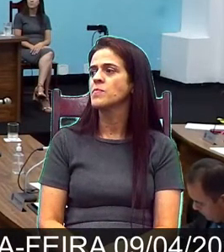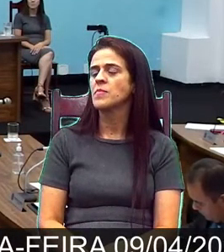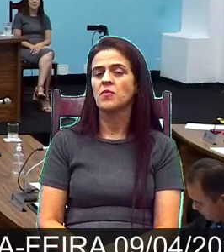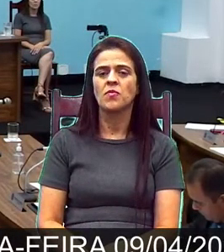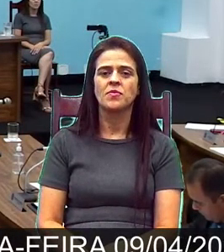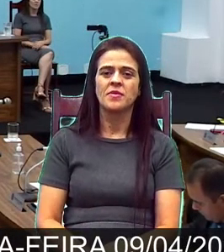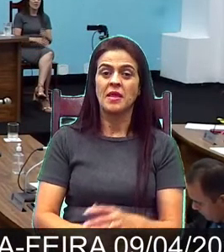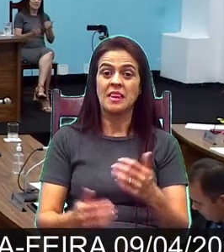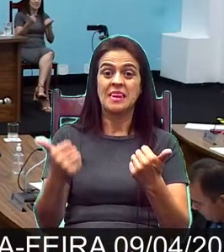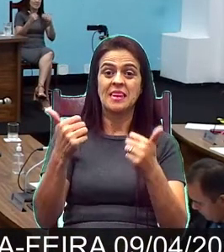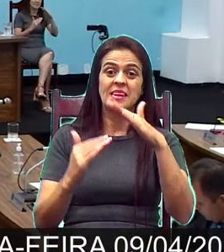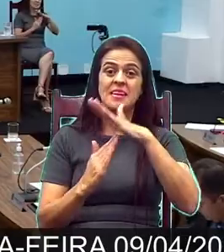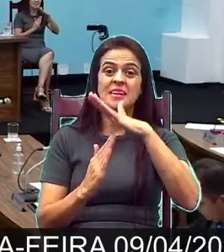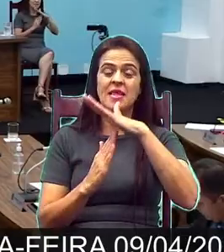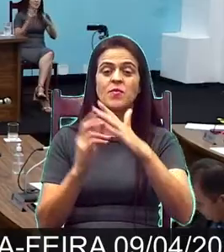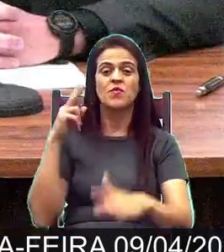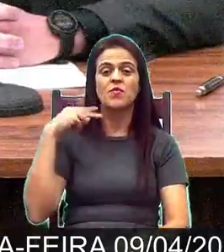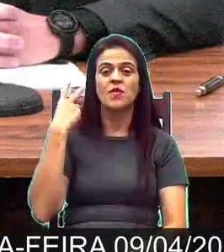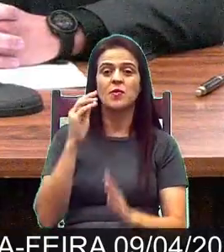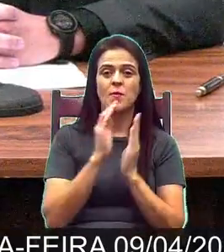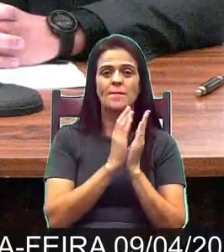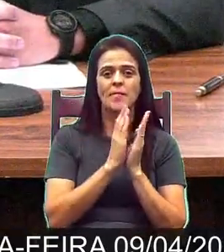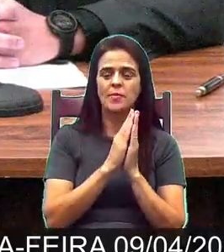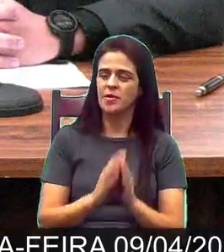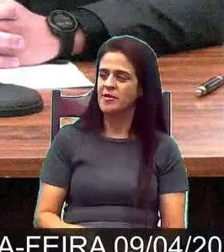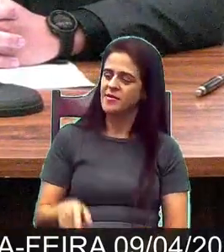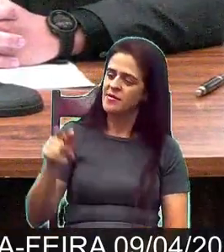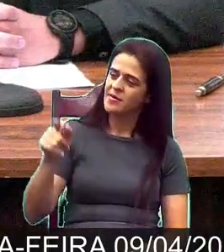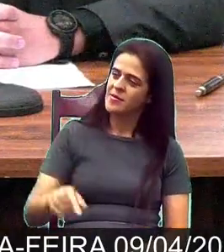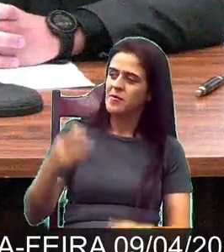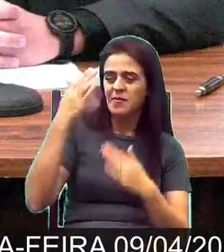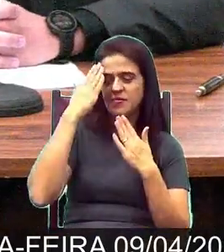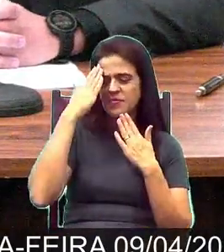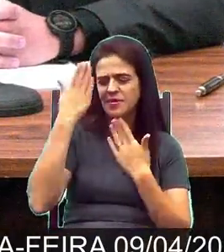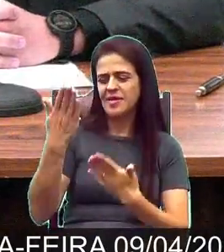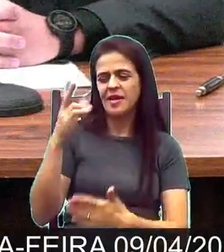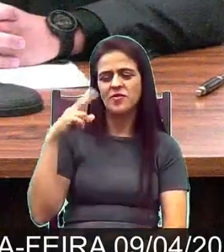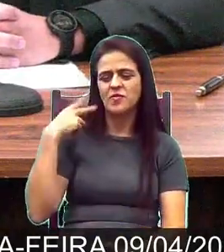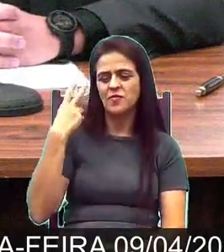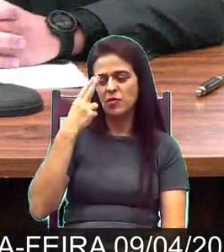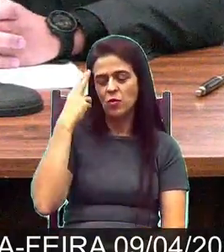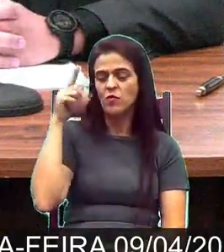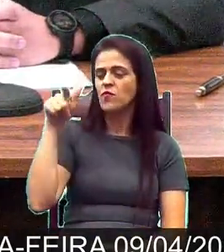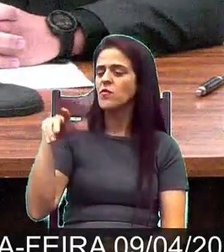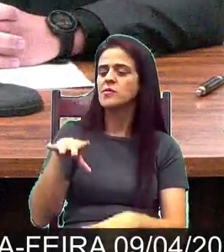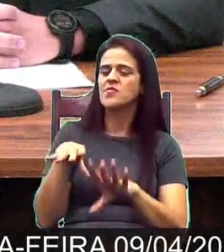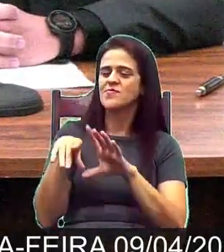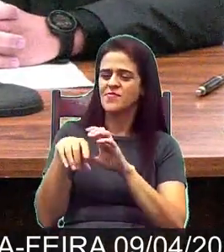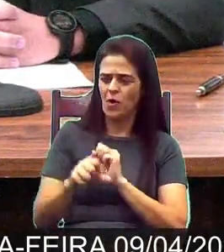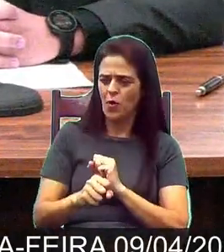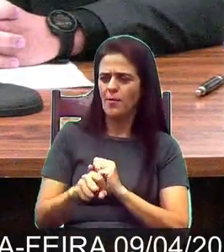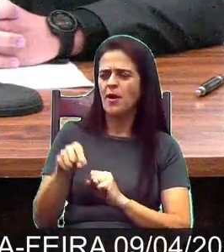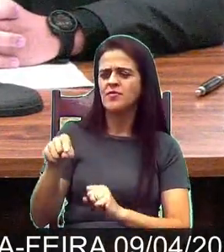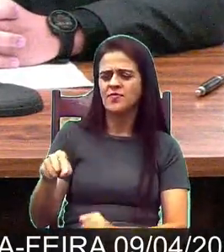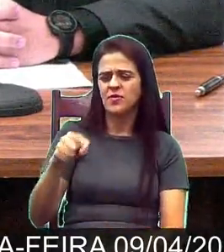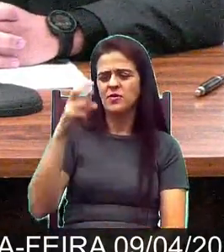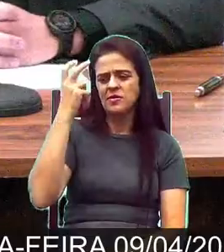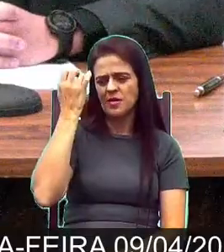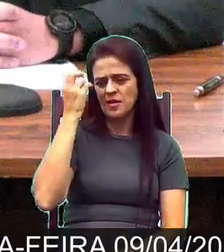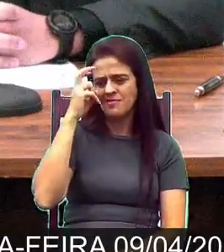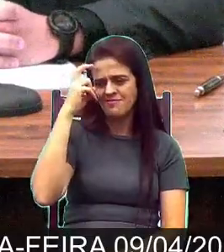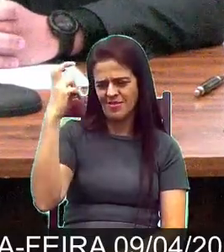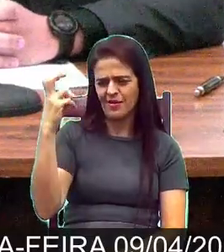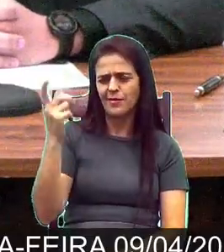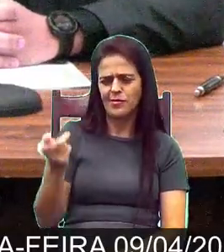Obrigado, vereador. O Igor, um homem formado, um homem, né, inteligente, quanto os outros